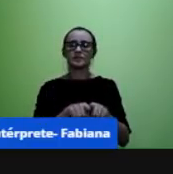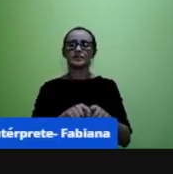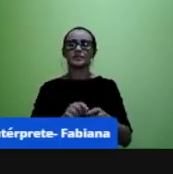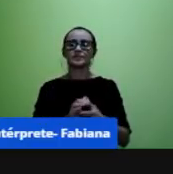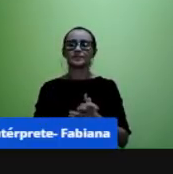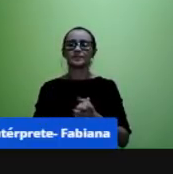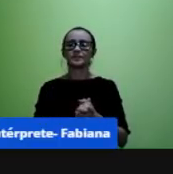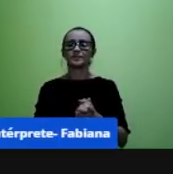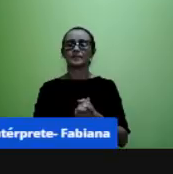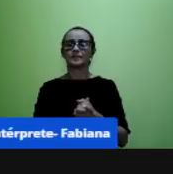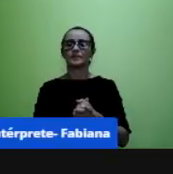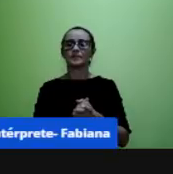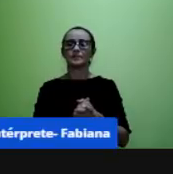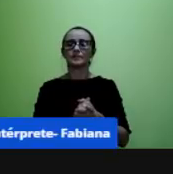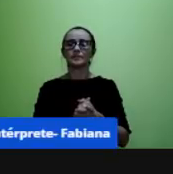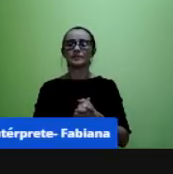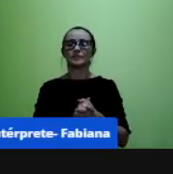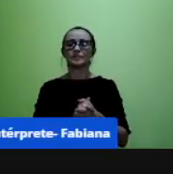favor.